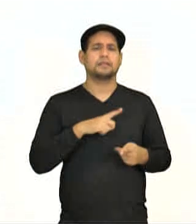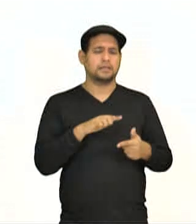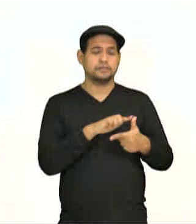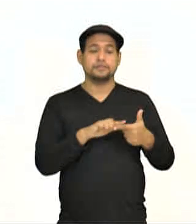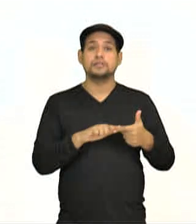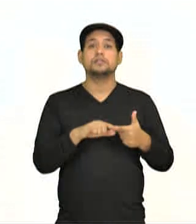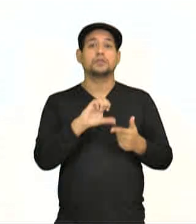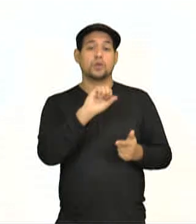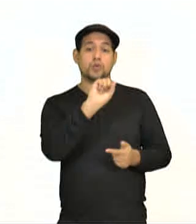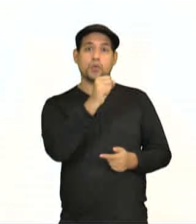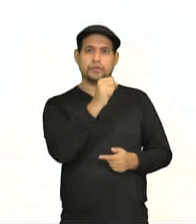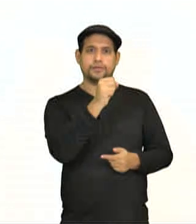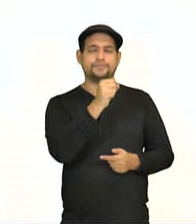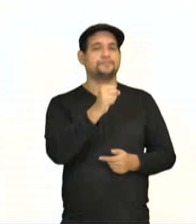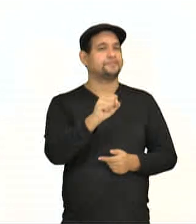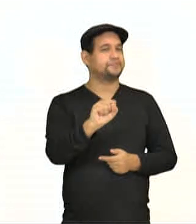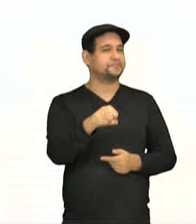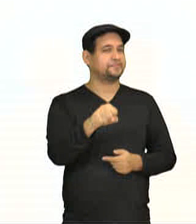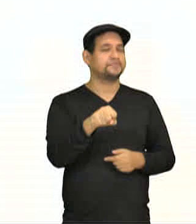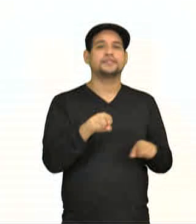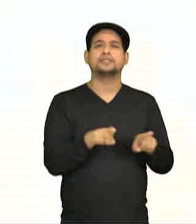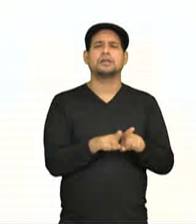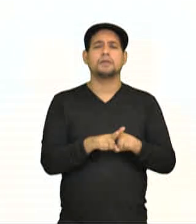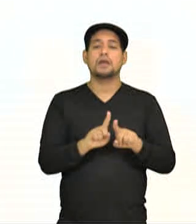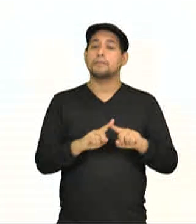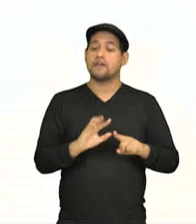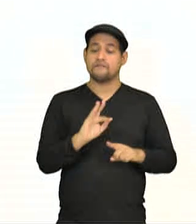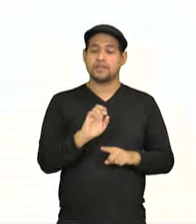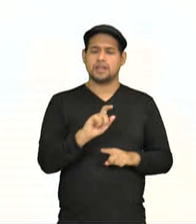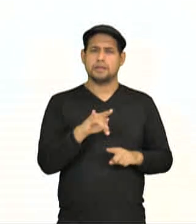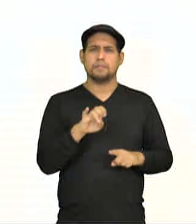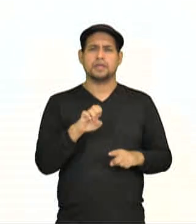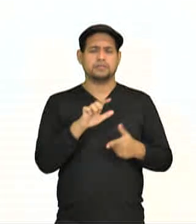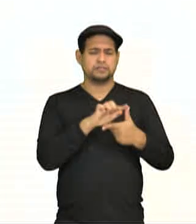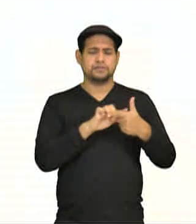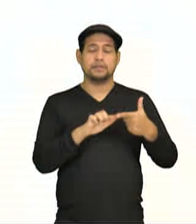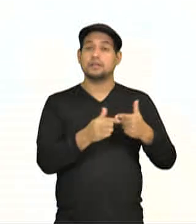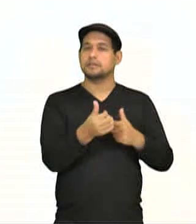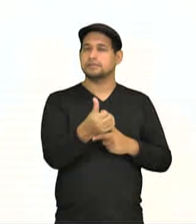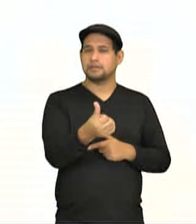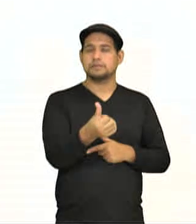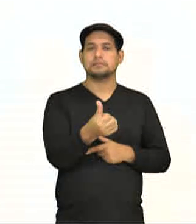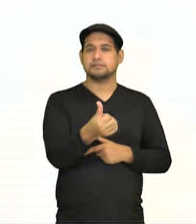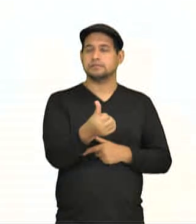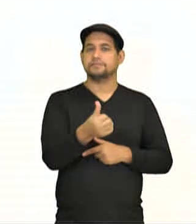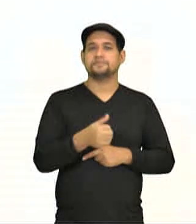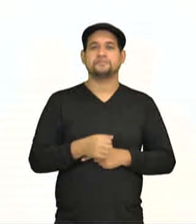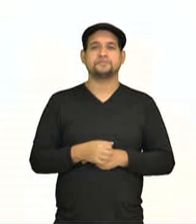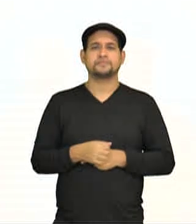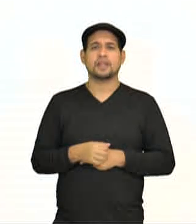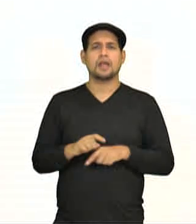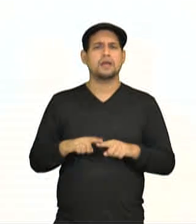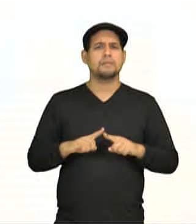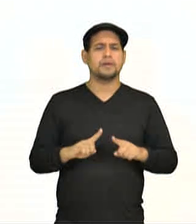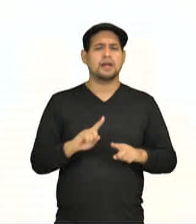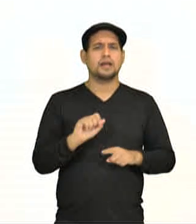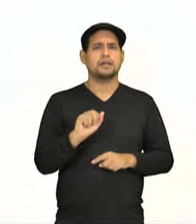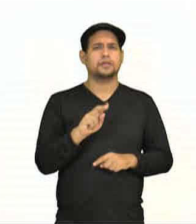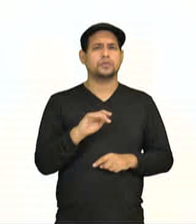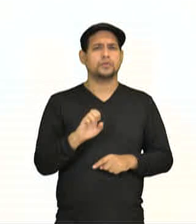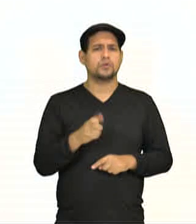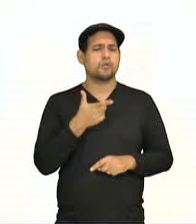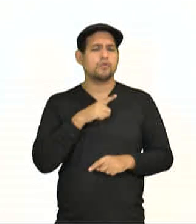em 8 partes, tá? E que a de Felipe estava dividida em 6 partes. Arthur conseguiu